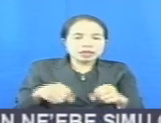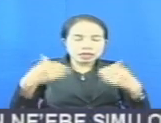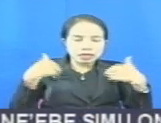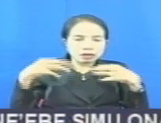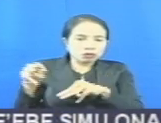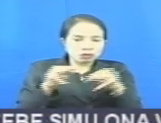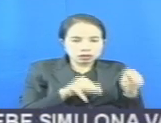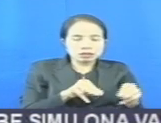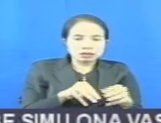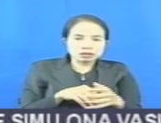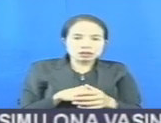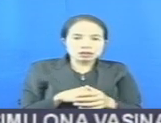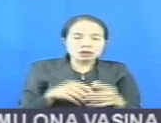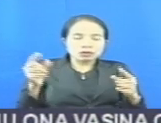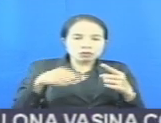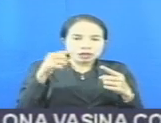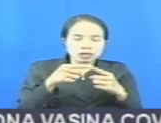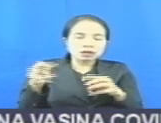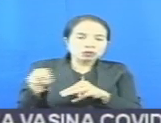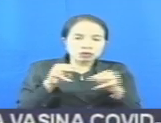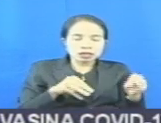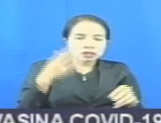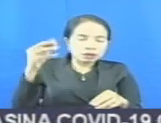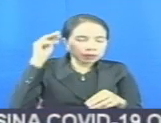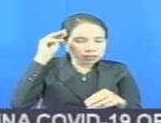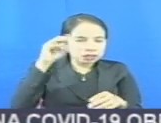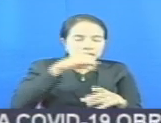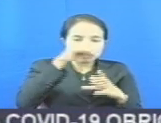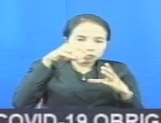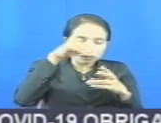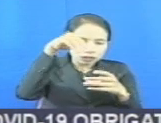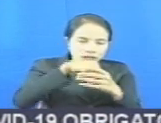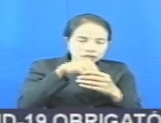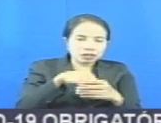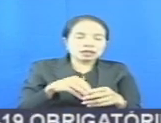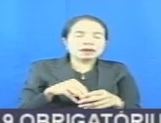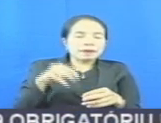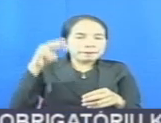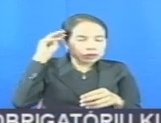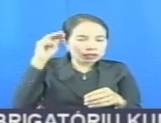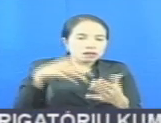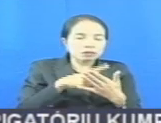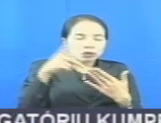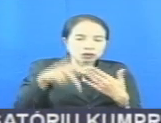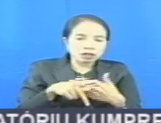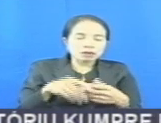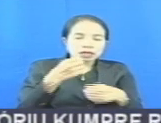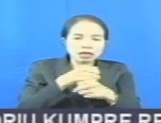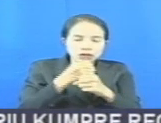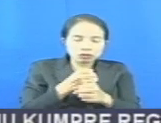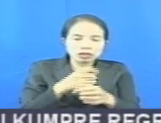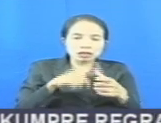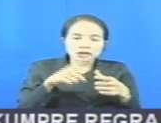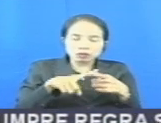mudansa ne wen hira mudansa ya ministeru ni lara ministeru ni programa ida ne planeta tia depois la halo ta ni